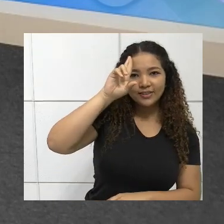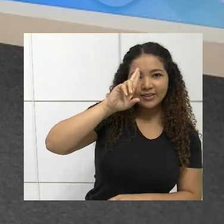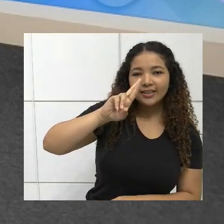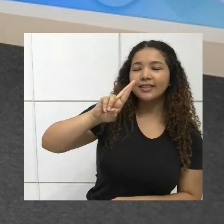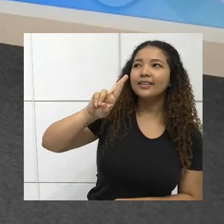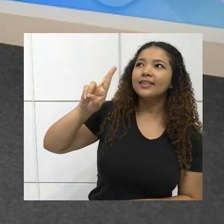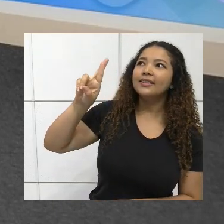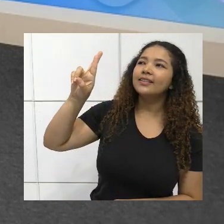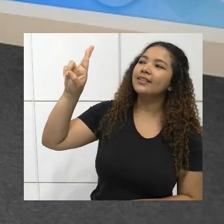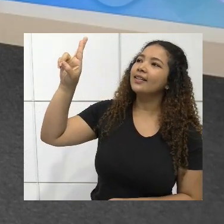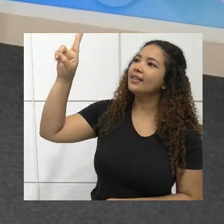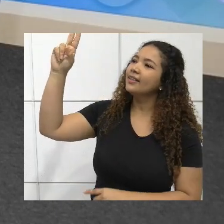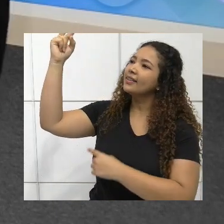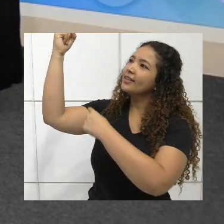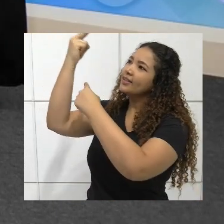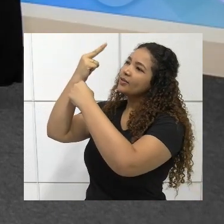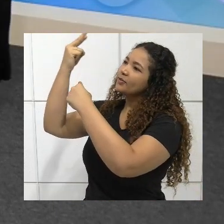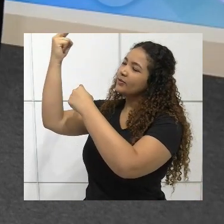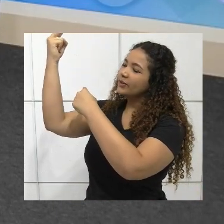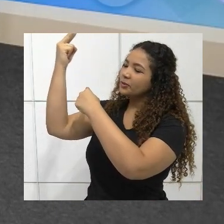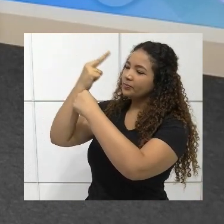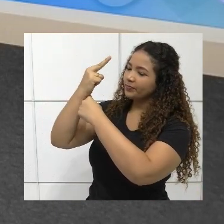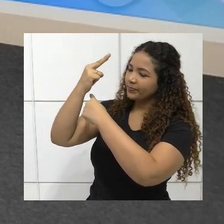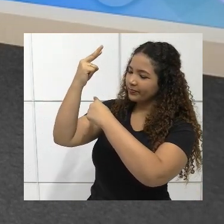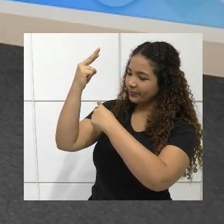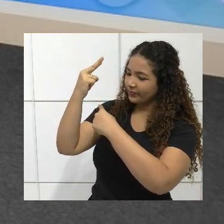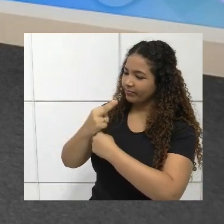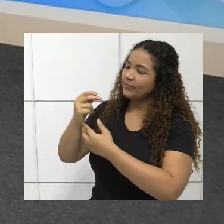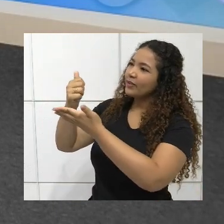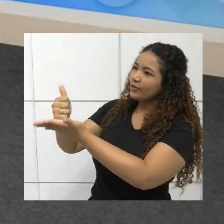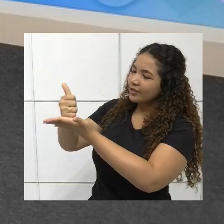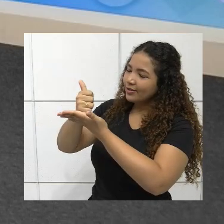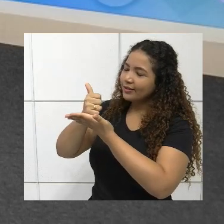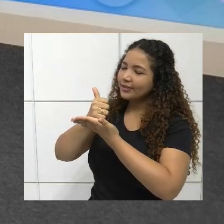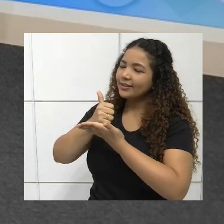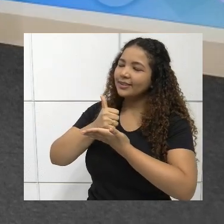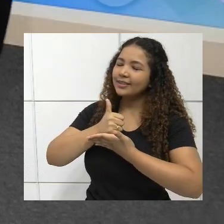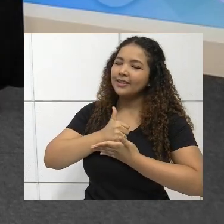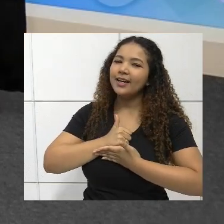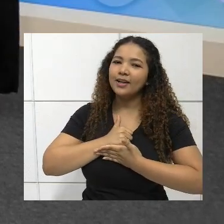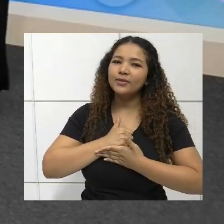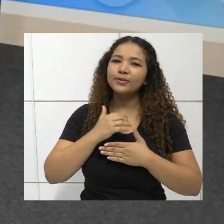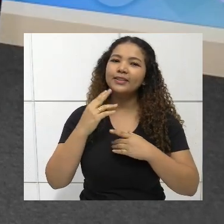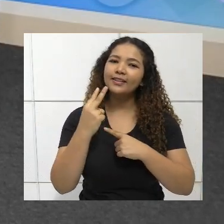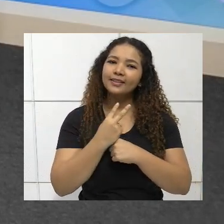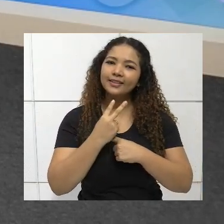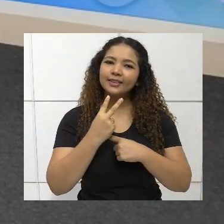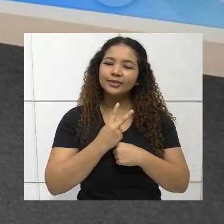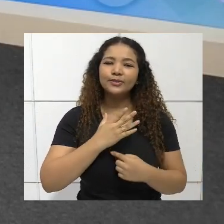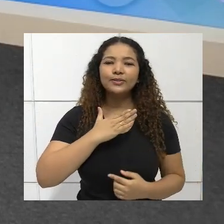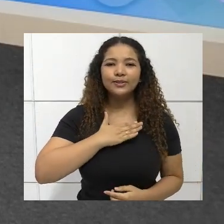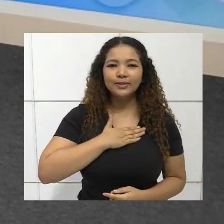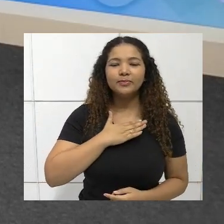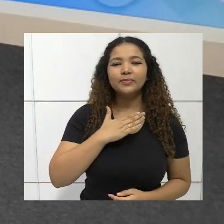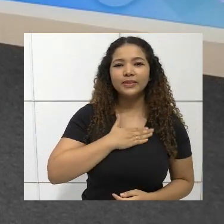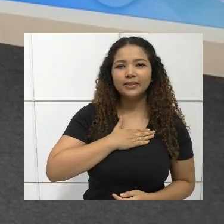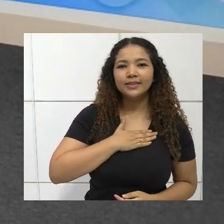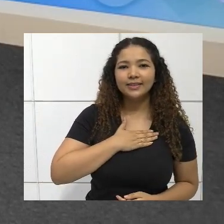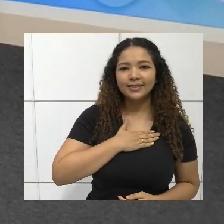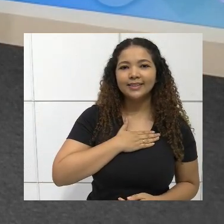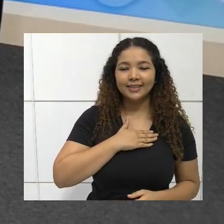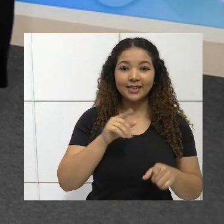vai chegar ao fim. O Senhor está cuidando de